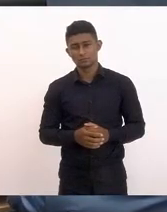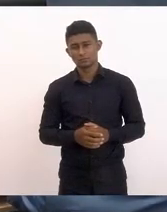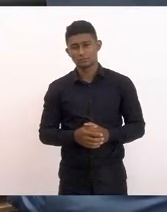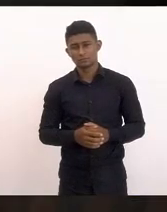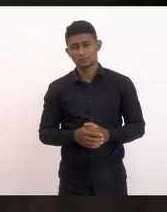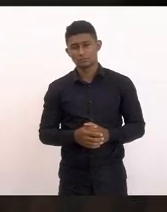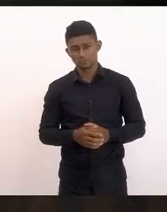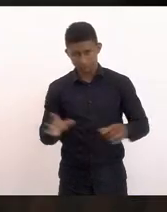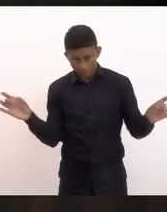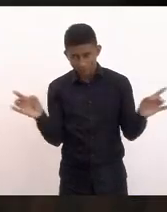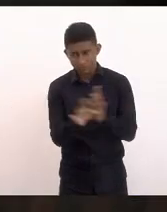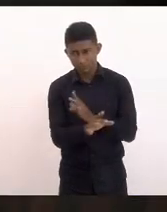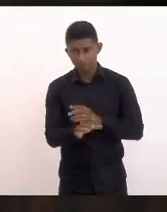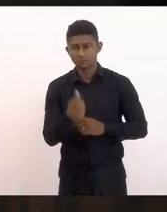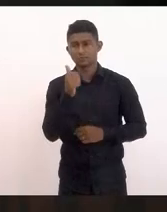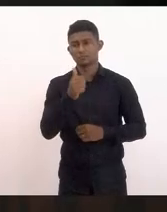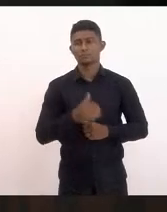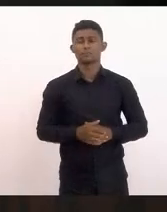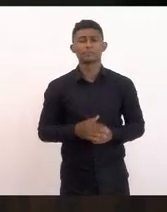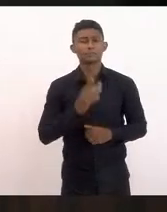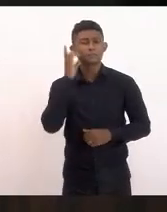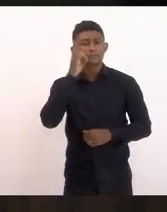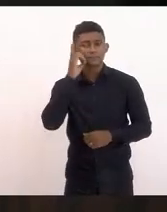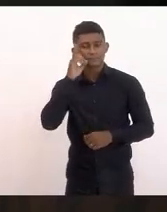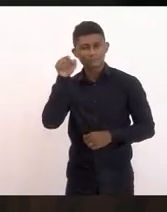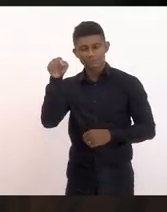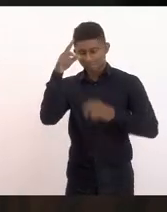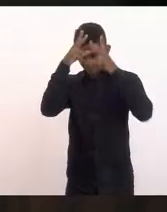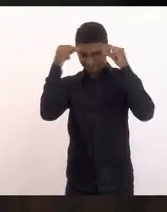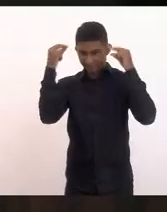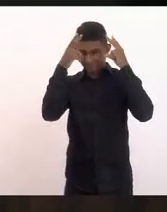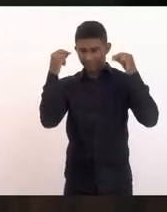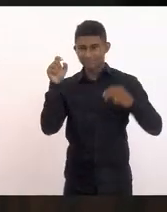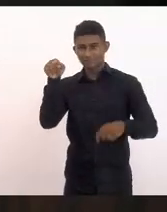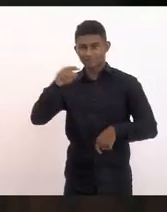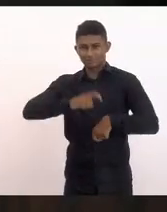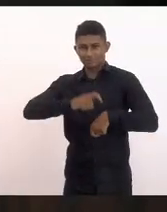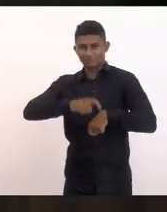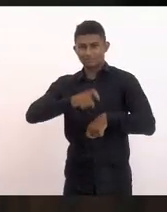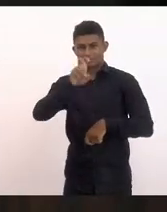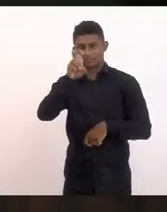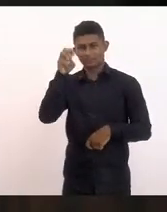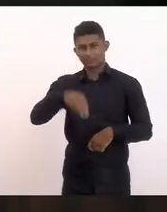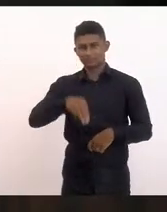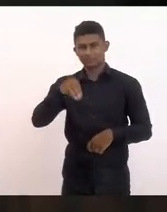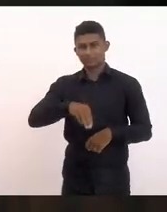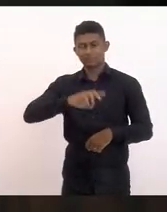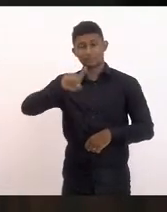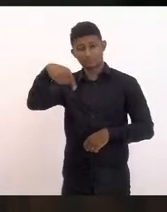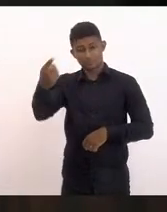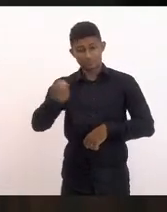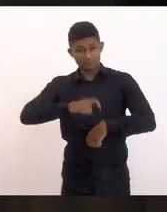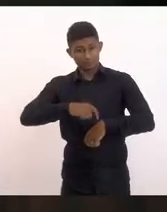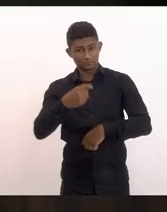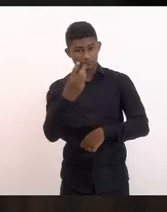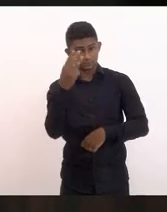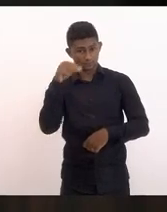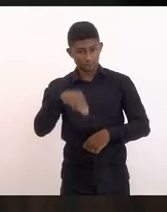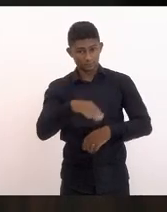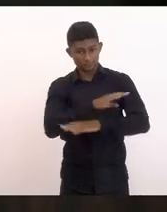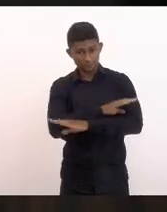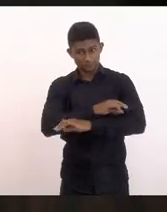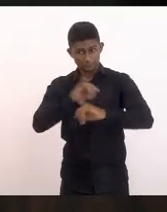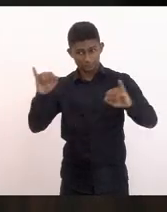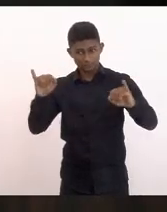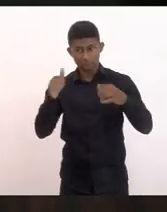Já encerrou, ok. Deputada enfermeira... Vossa Excelência terá 5 minutos. No quarto minuto eu vou chamar a atenção de Vossa Excelência.